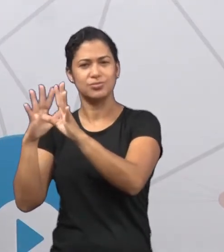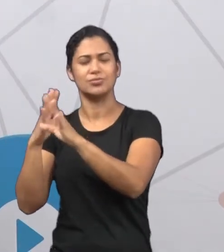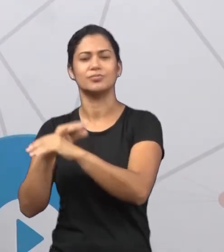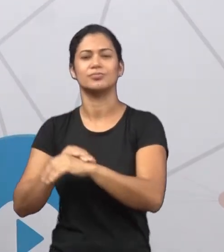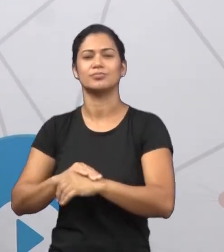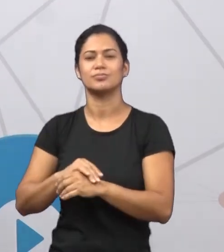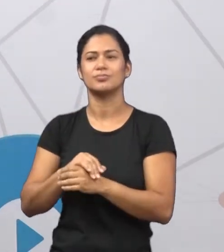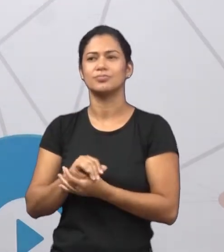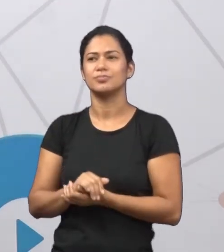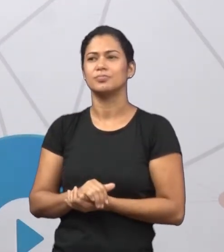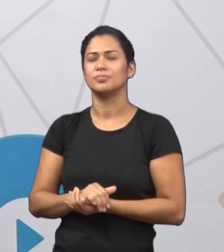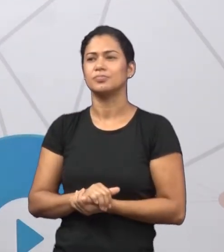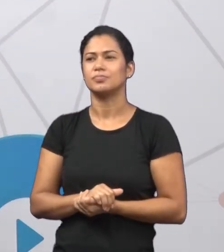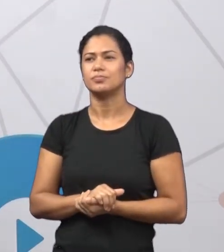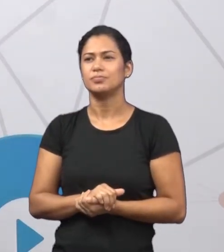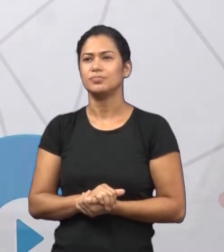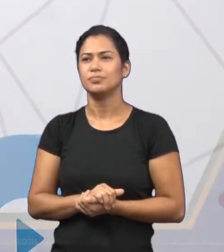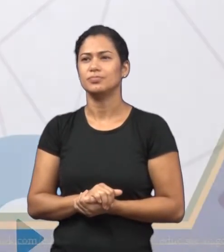crianças?